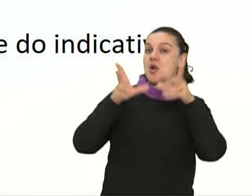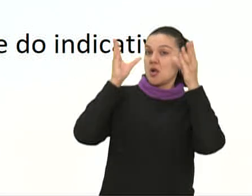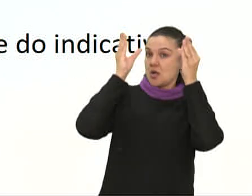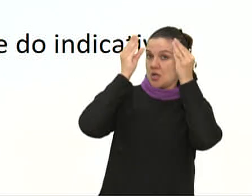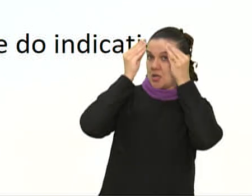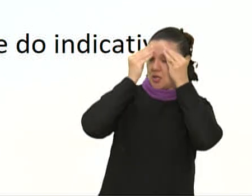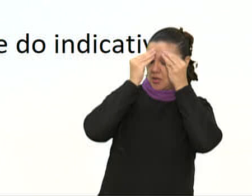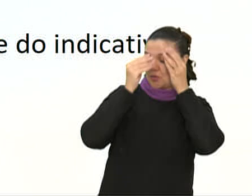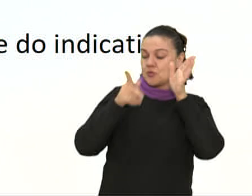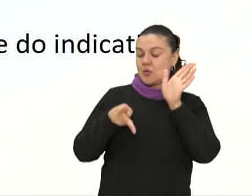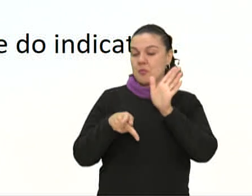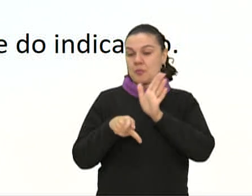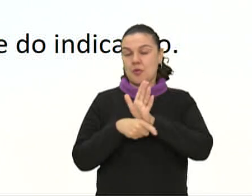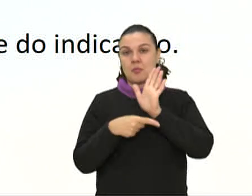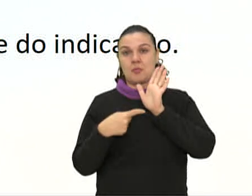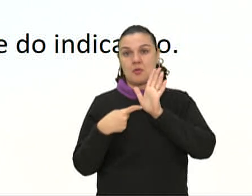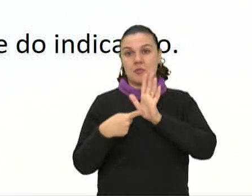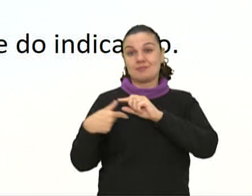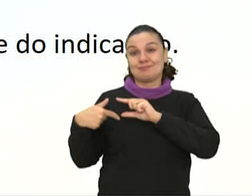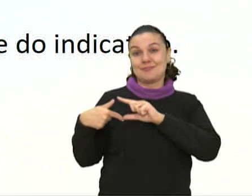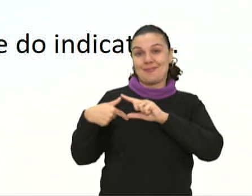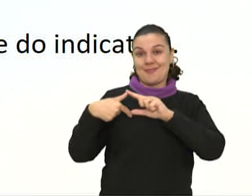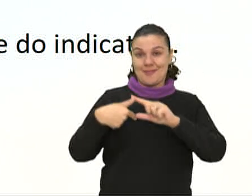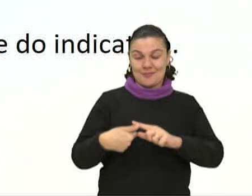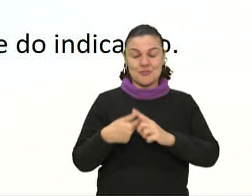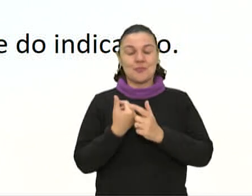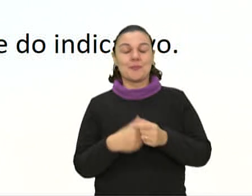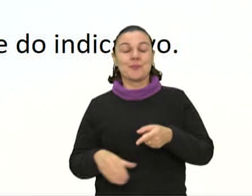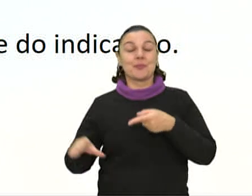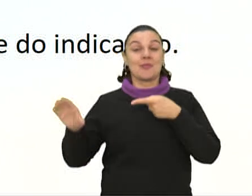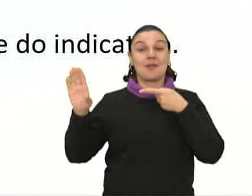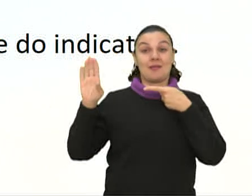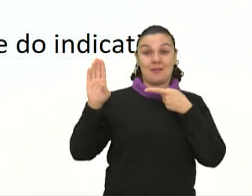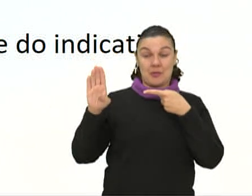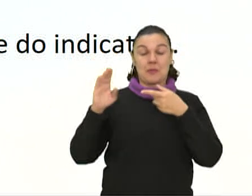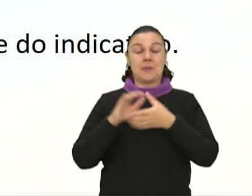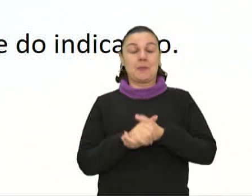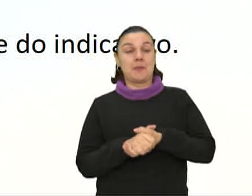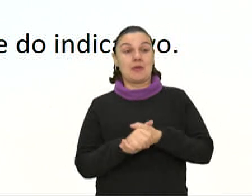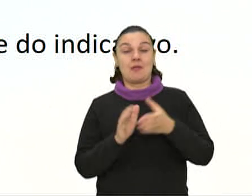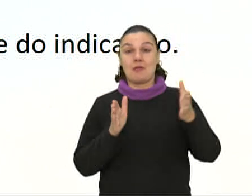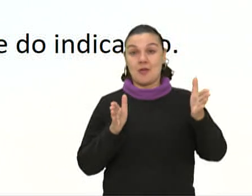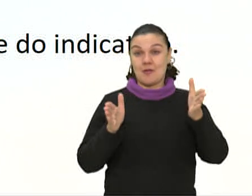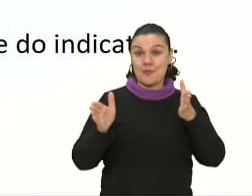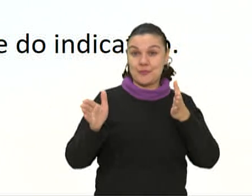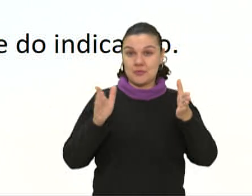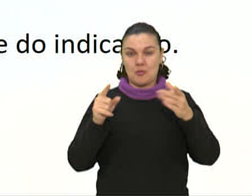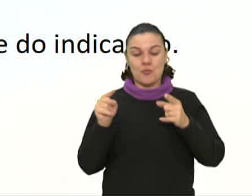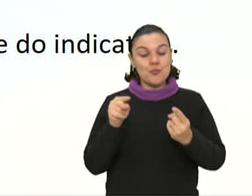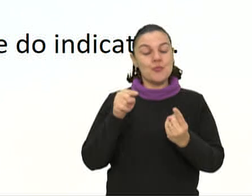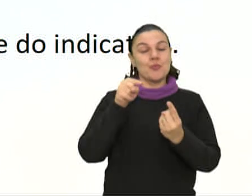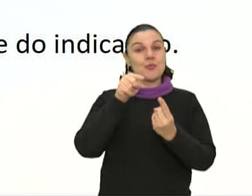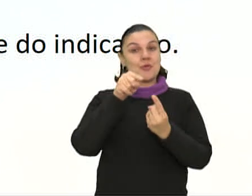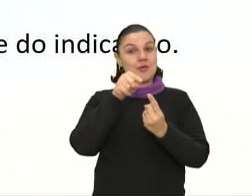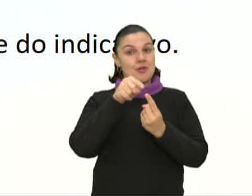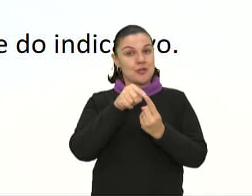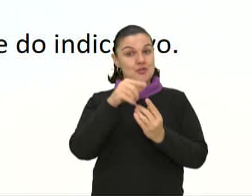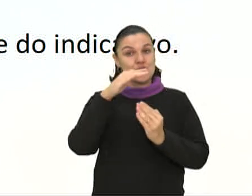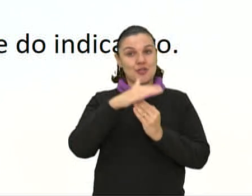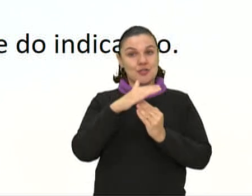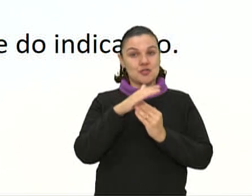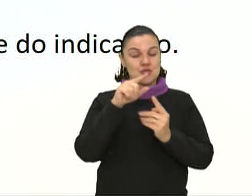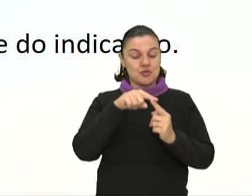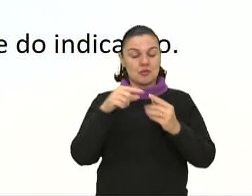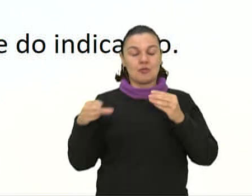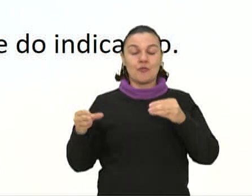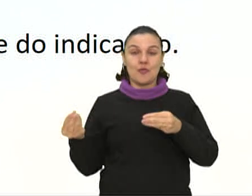para simular a linguagem coloquial. Letra B. Um tempo do modo indicativo, empregado